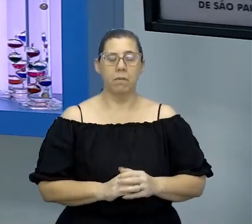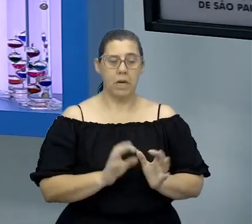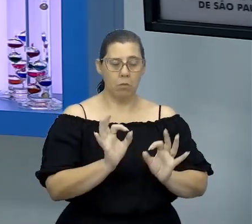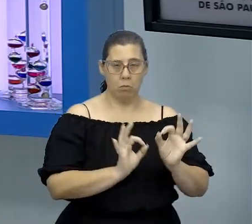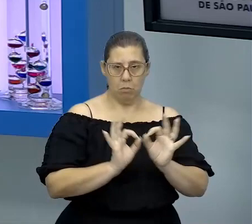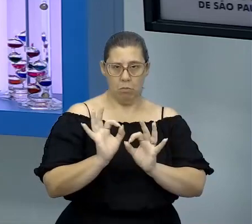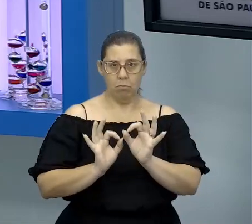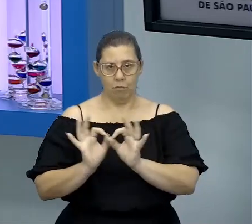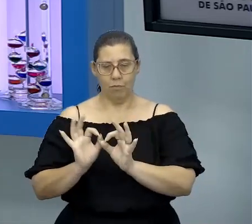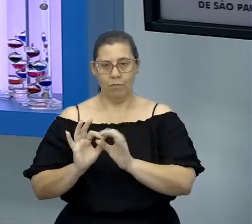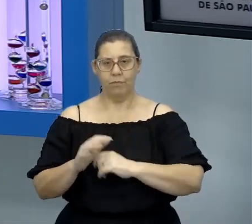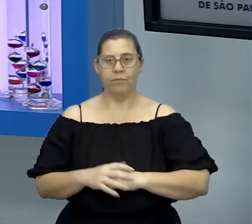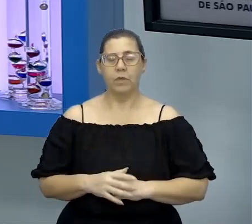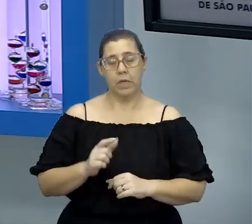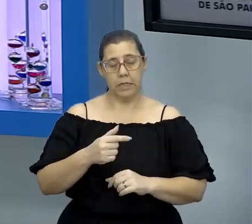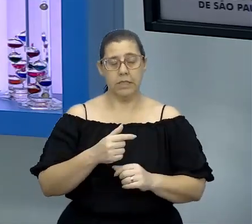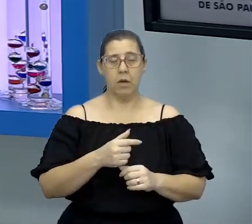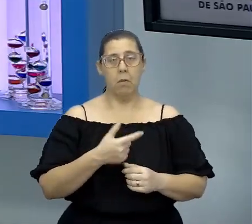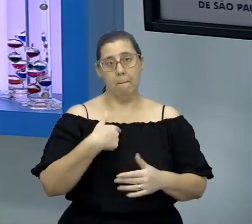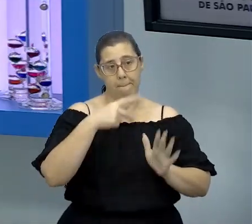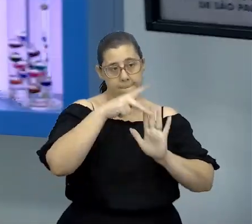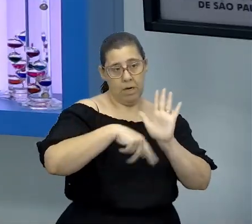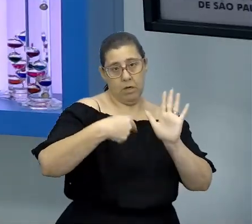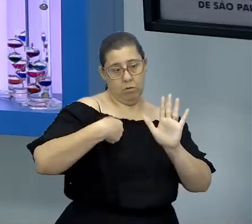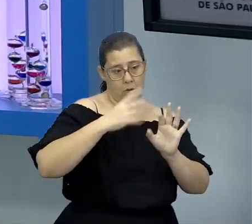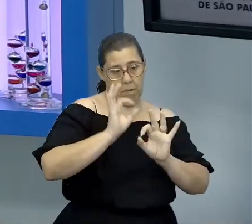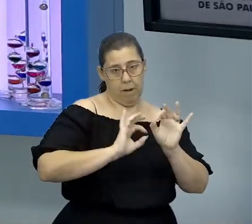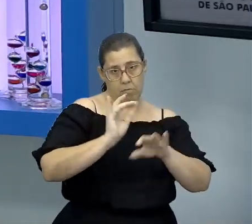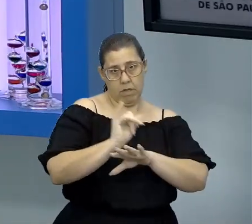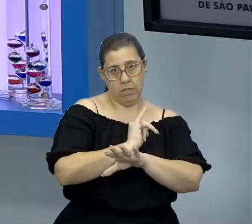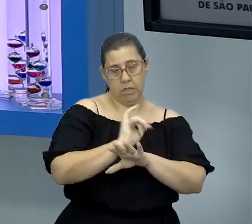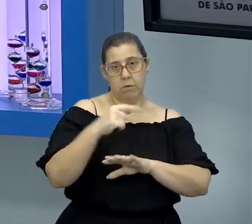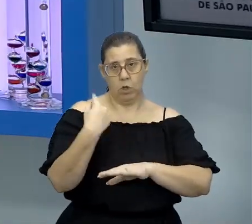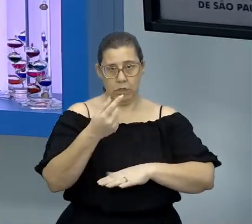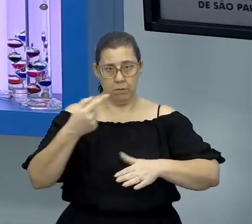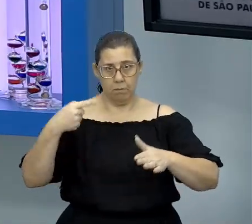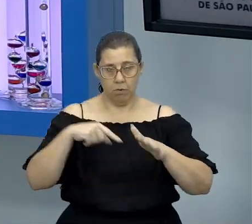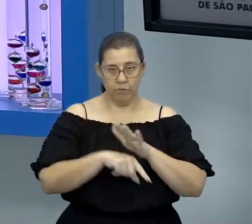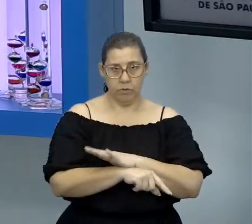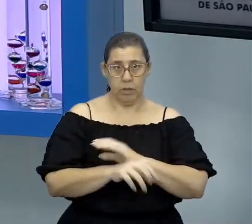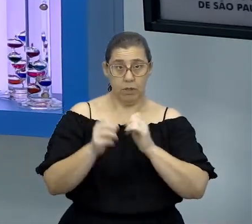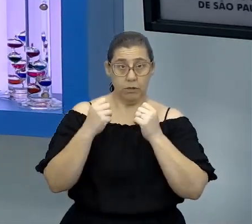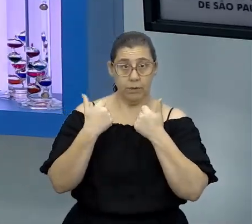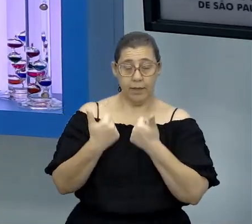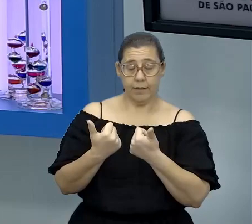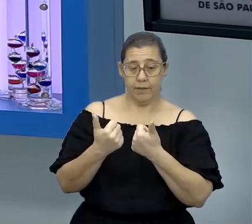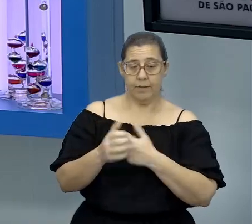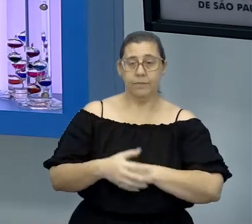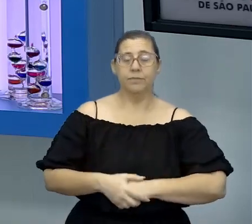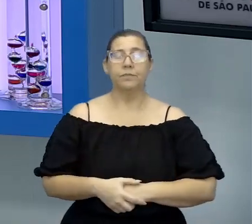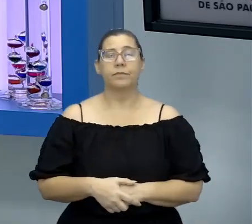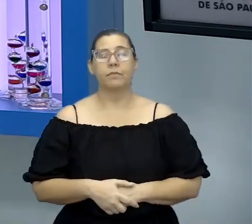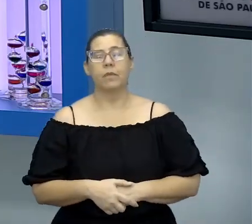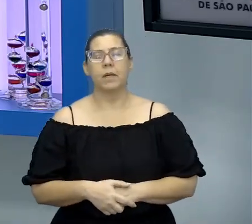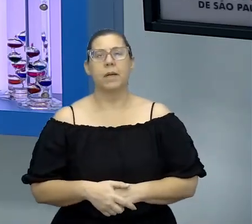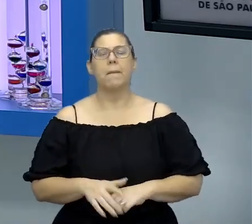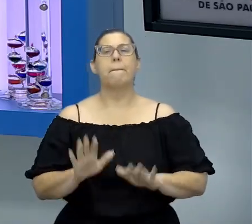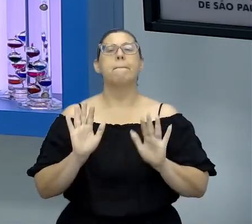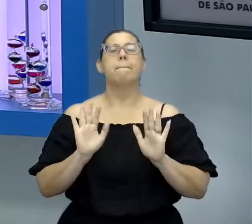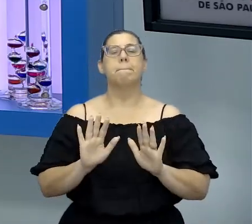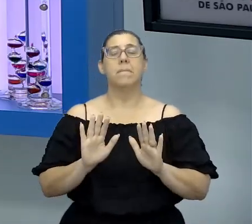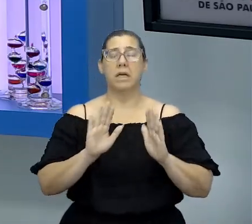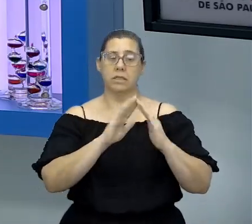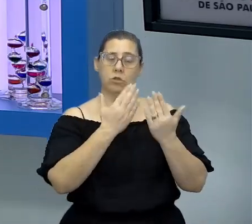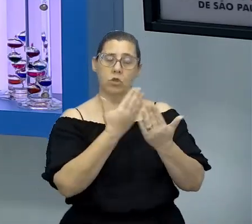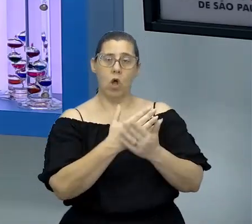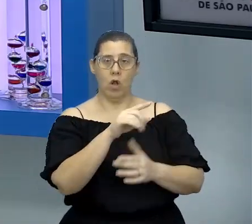esse aqui é o plano que eu tracei aqui para esse nosso aprofundamento. Tudo bem? Só que aí na escola